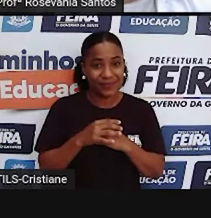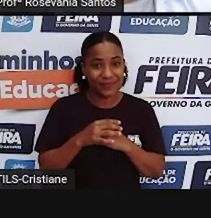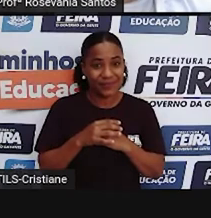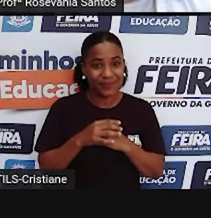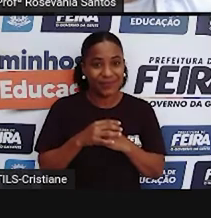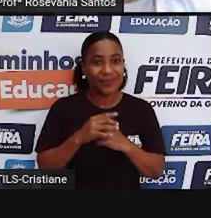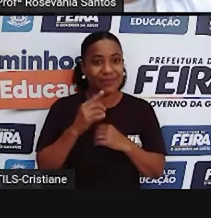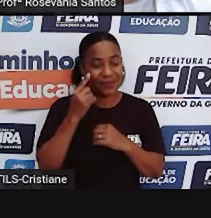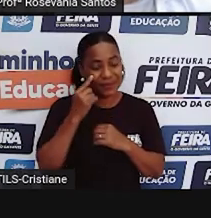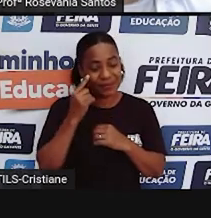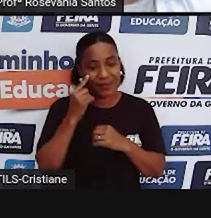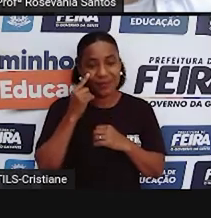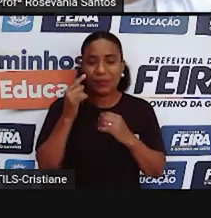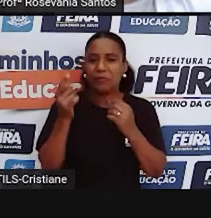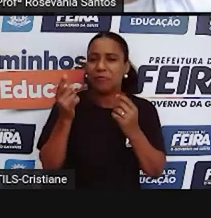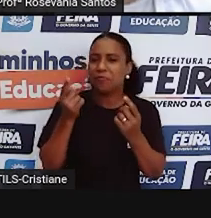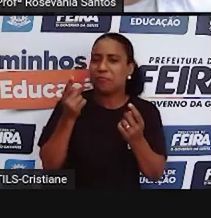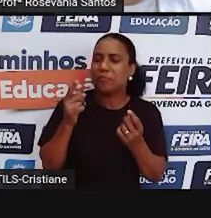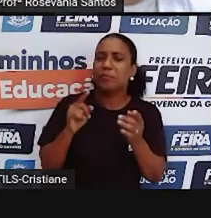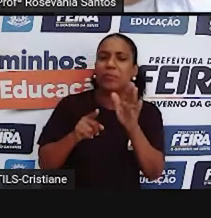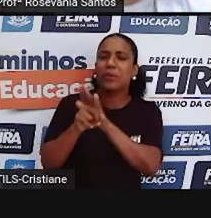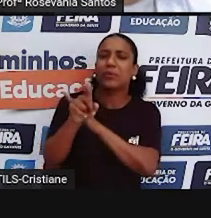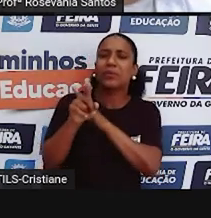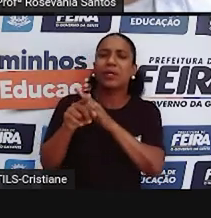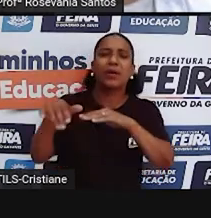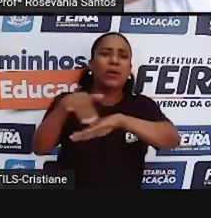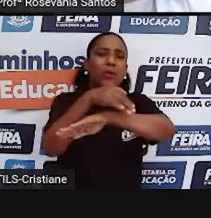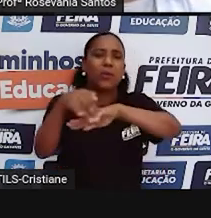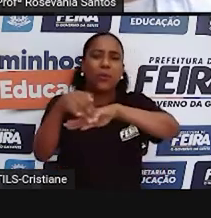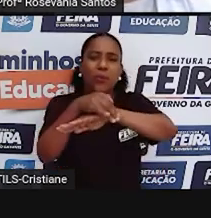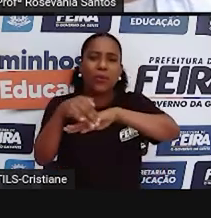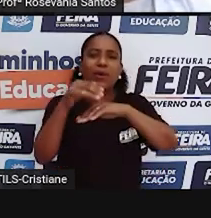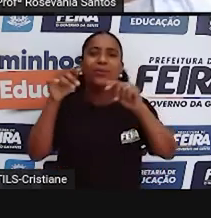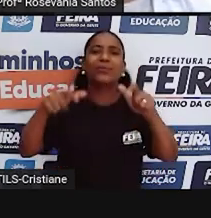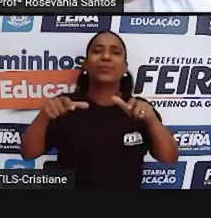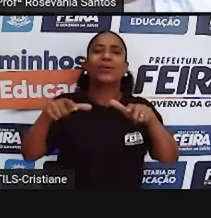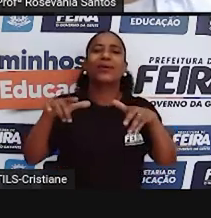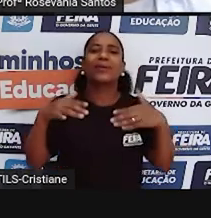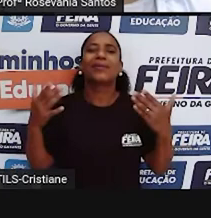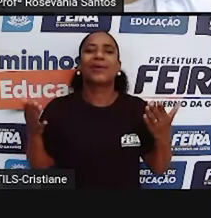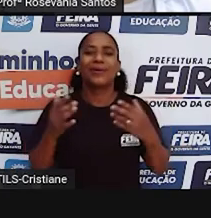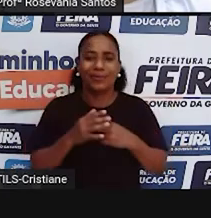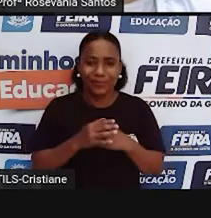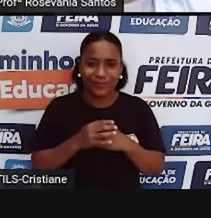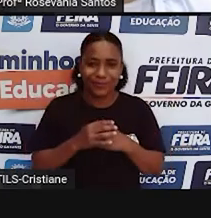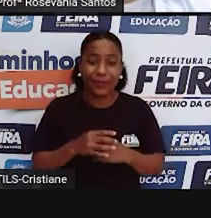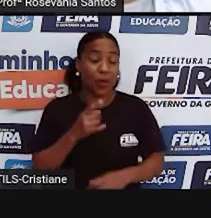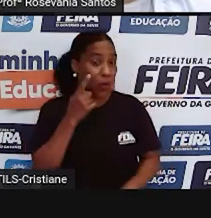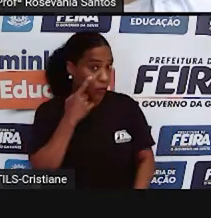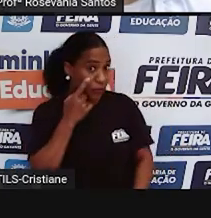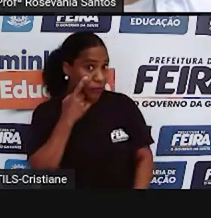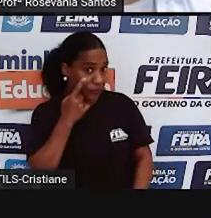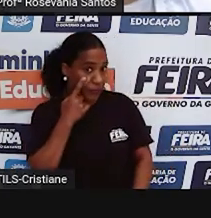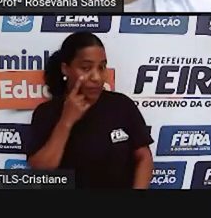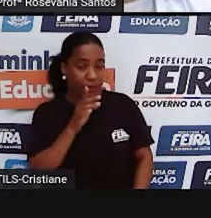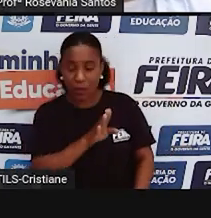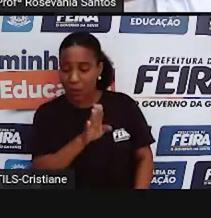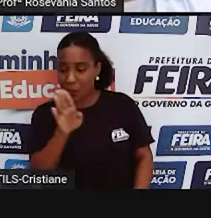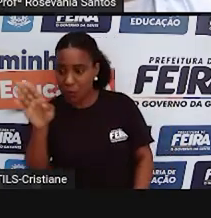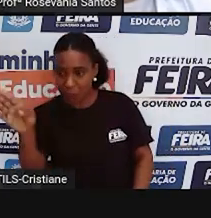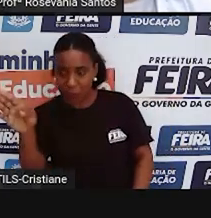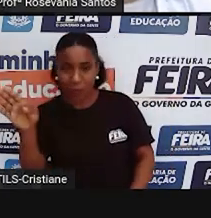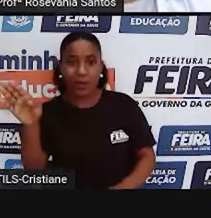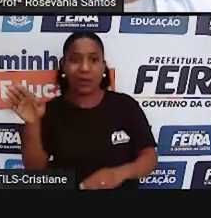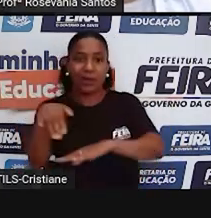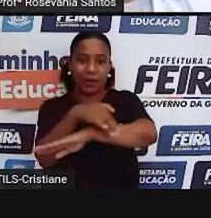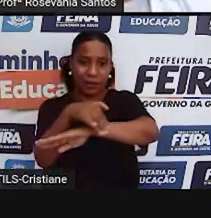Quando alguém também vai pedir uma informação, você sabe onde é que fica a rua tal? Aí você está no shopping, diz: olha, você vai entrar na rua 5,